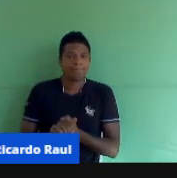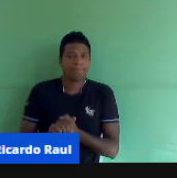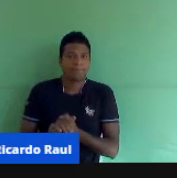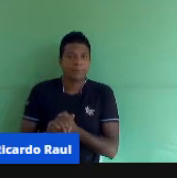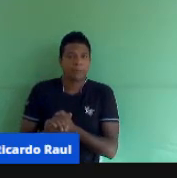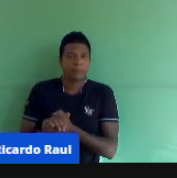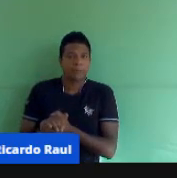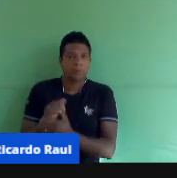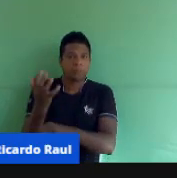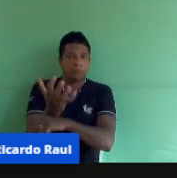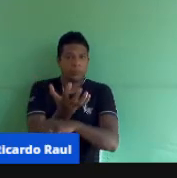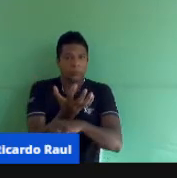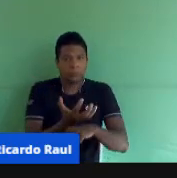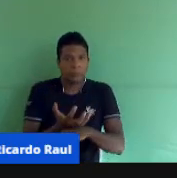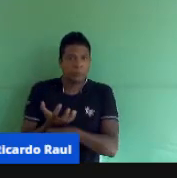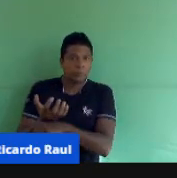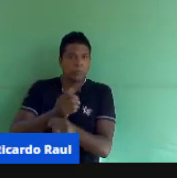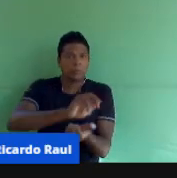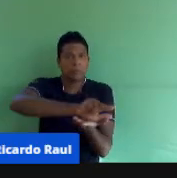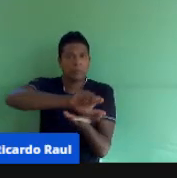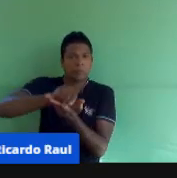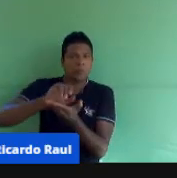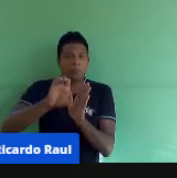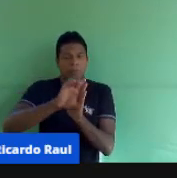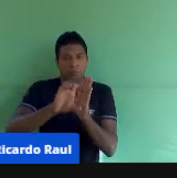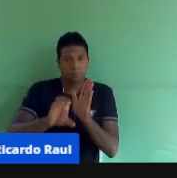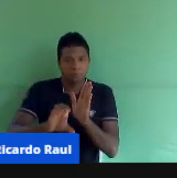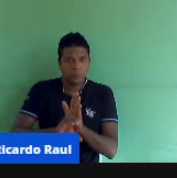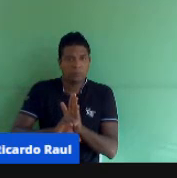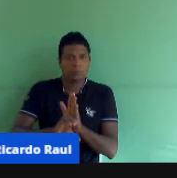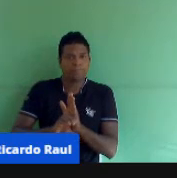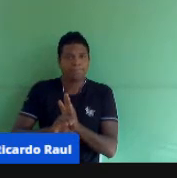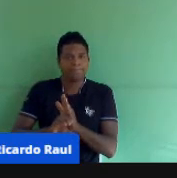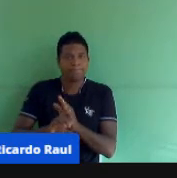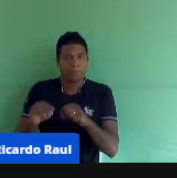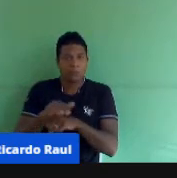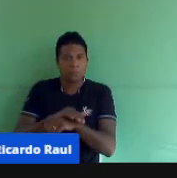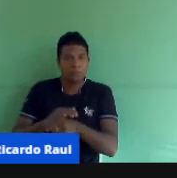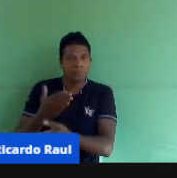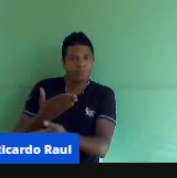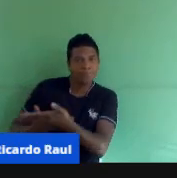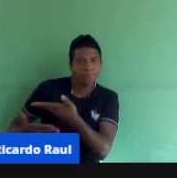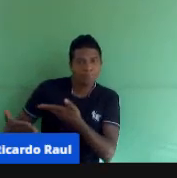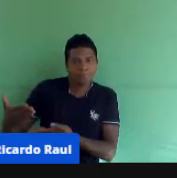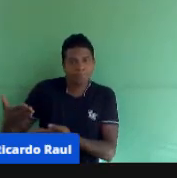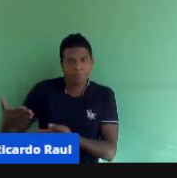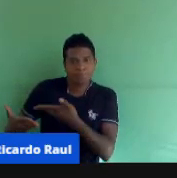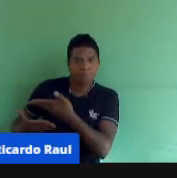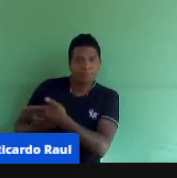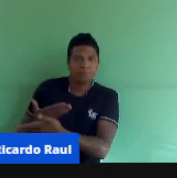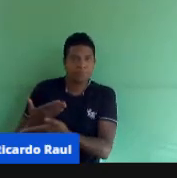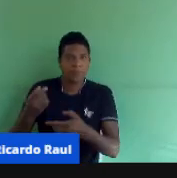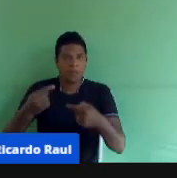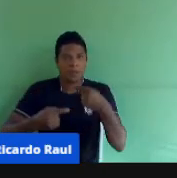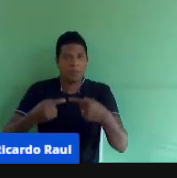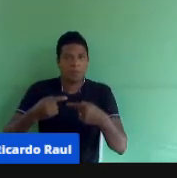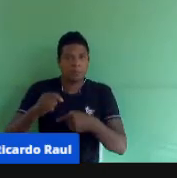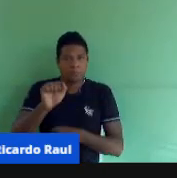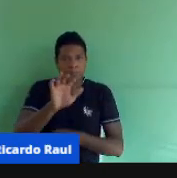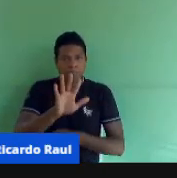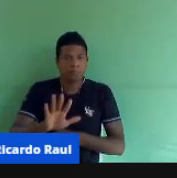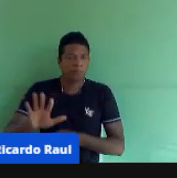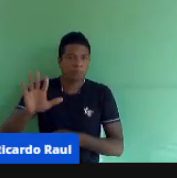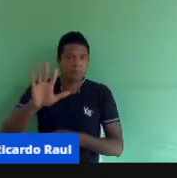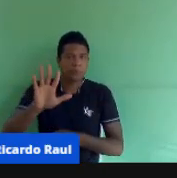multitransdisciplinar. Os componentes curriculares devem conversar dentro da escola. É isso que a Política Nacional de Educação vai